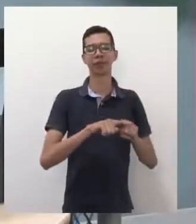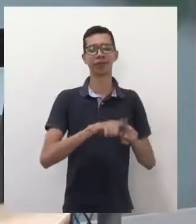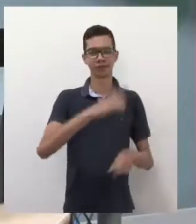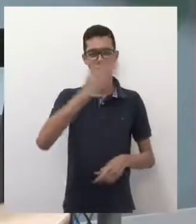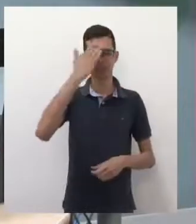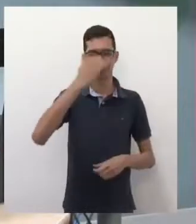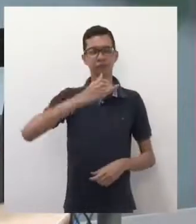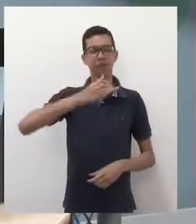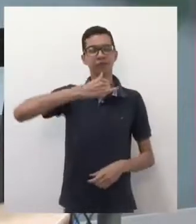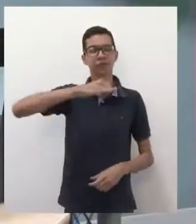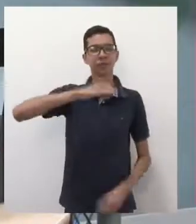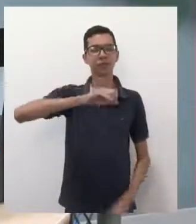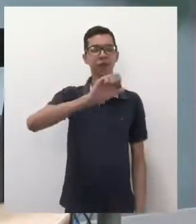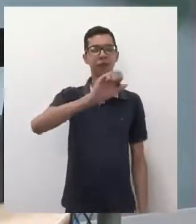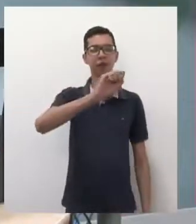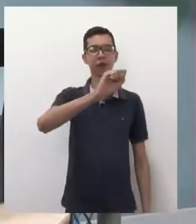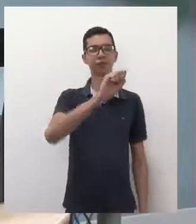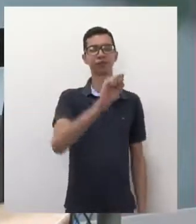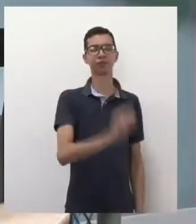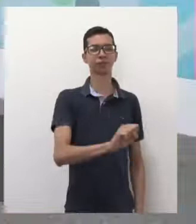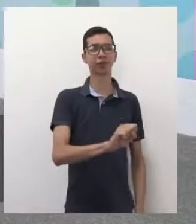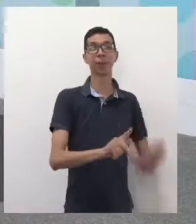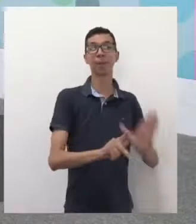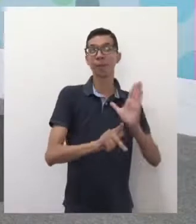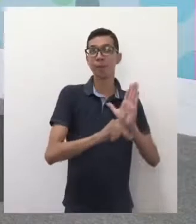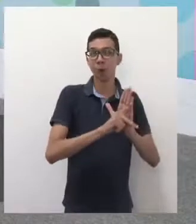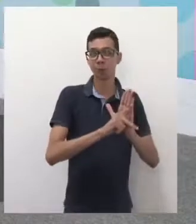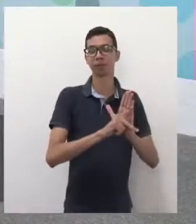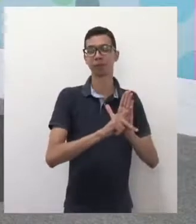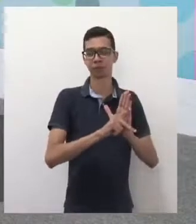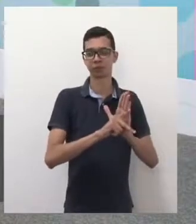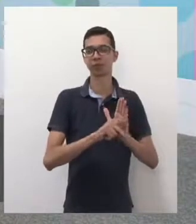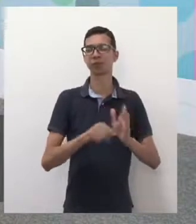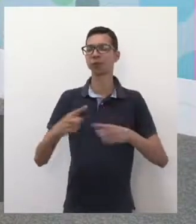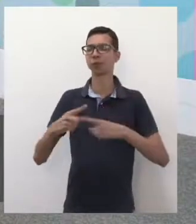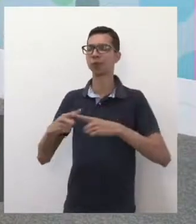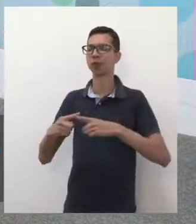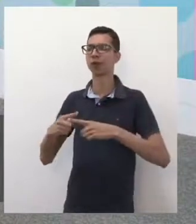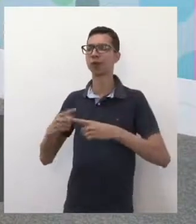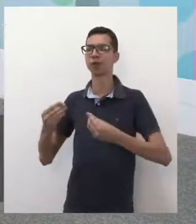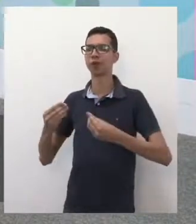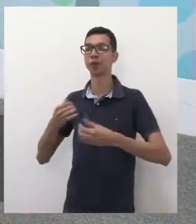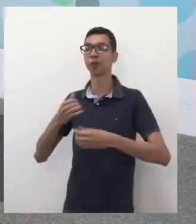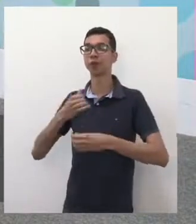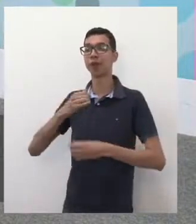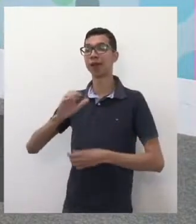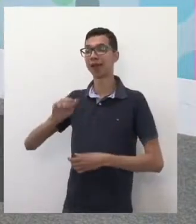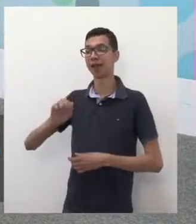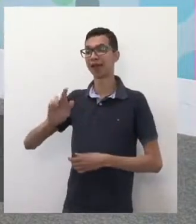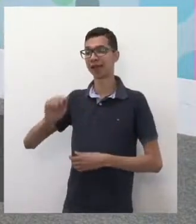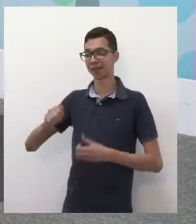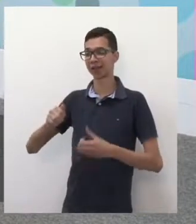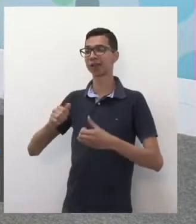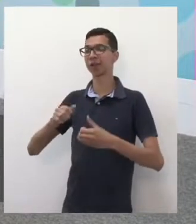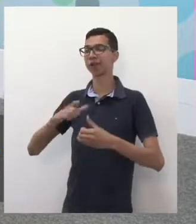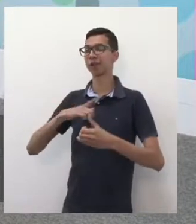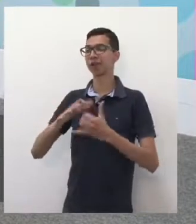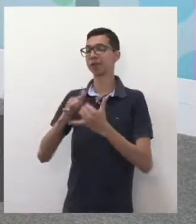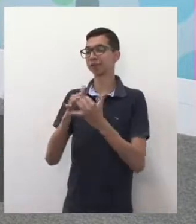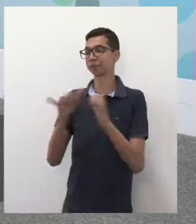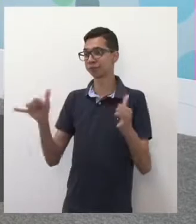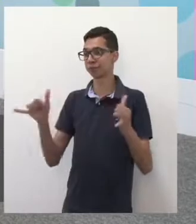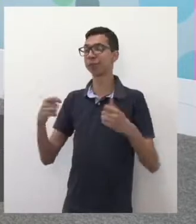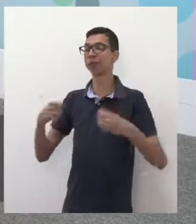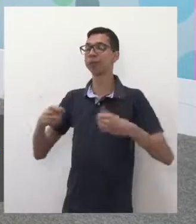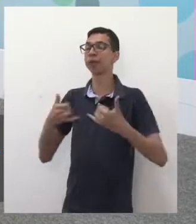mecanismo de segurança exclusivo para ele. Porque a carga que vem para ele tem que vir por um fio separado, senão... mas, Magno, o